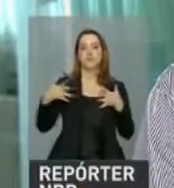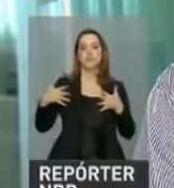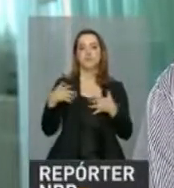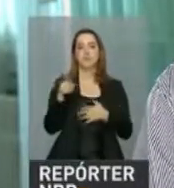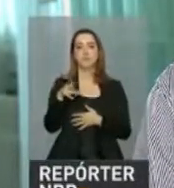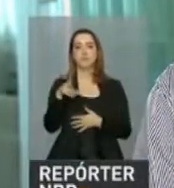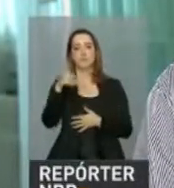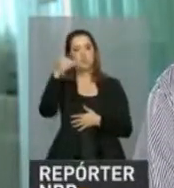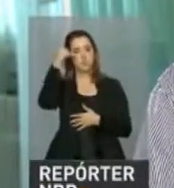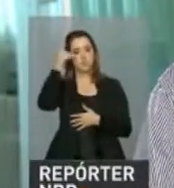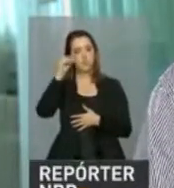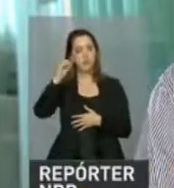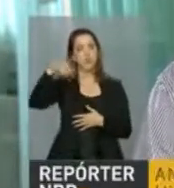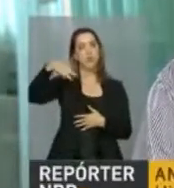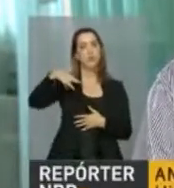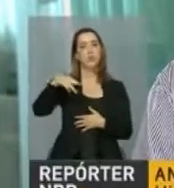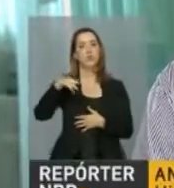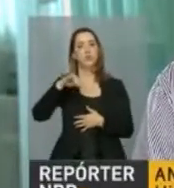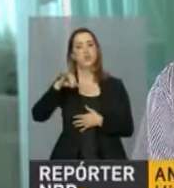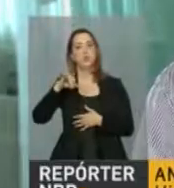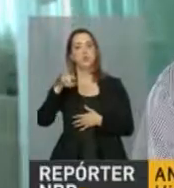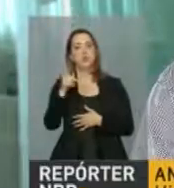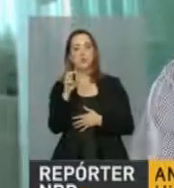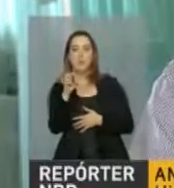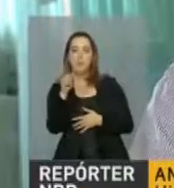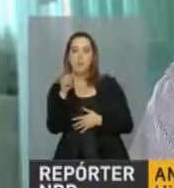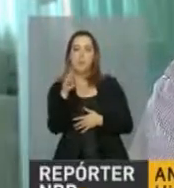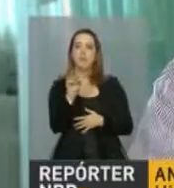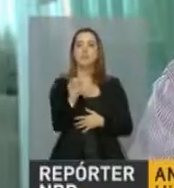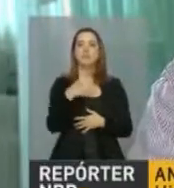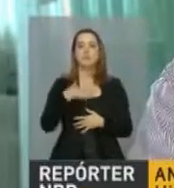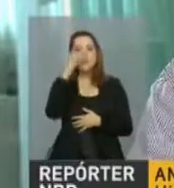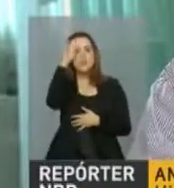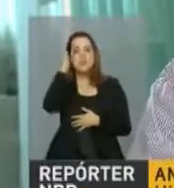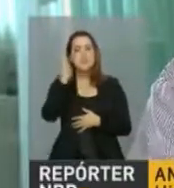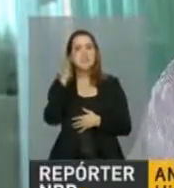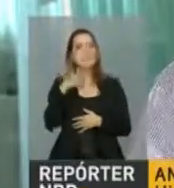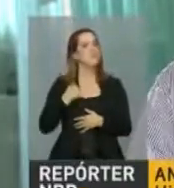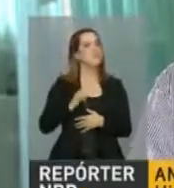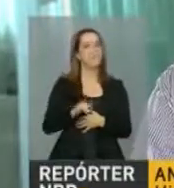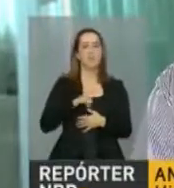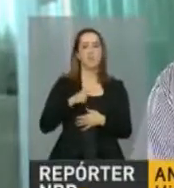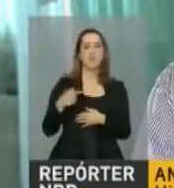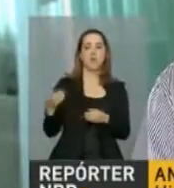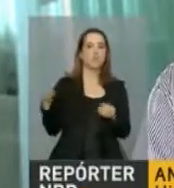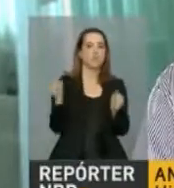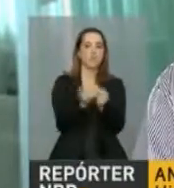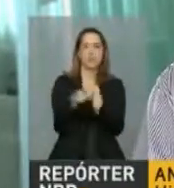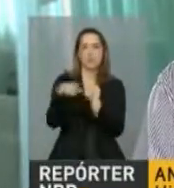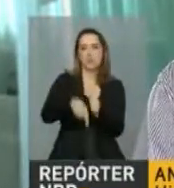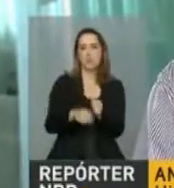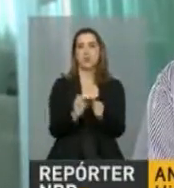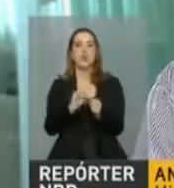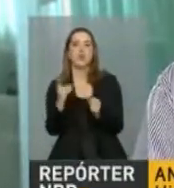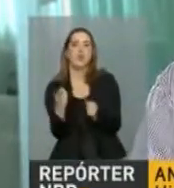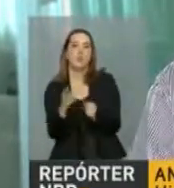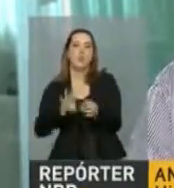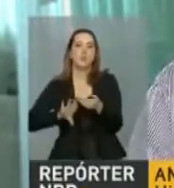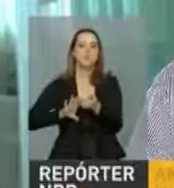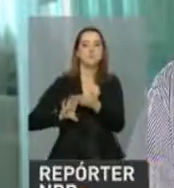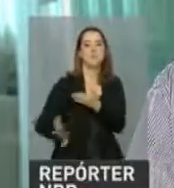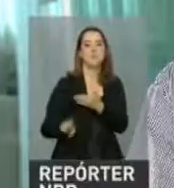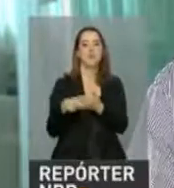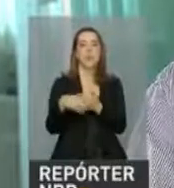tinha sensibilidade política, ele tinha clareza que com ele ou sem ele a independência iria acontecer. Quer dizer,